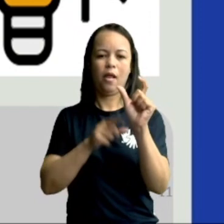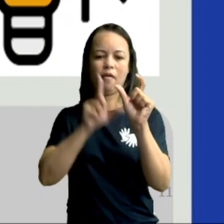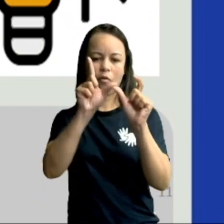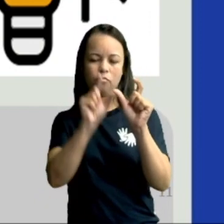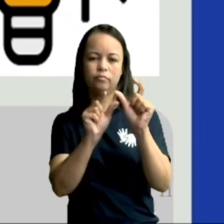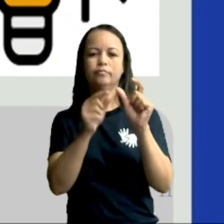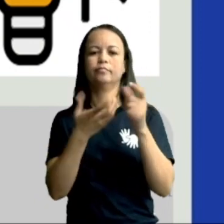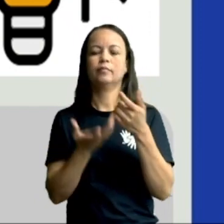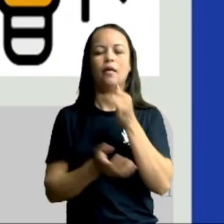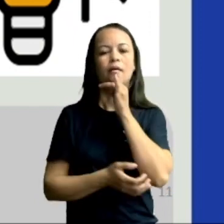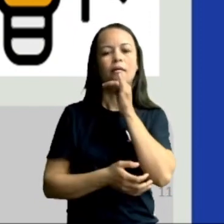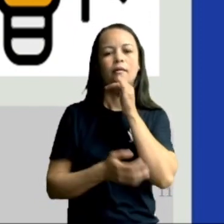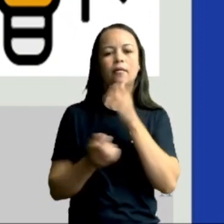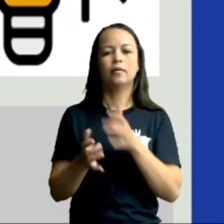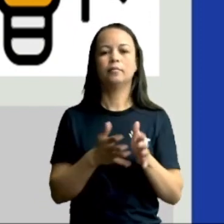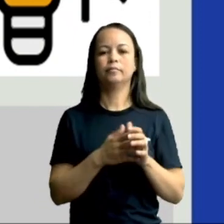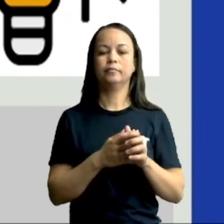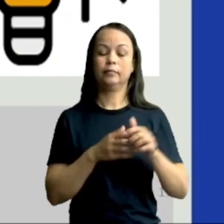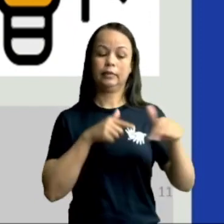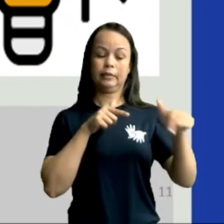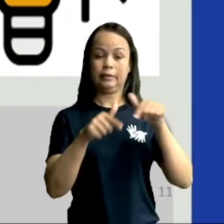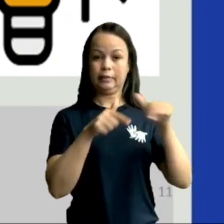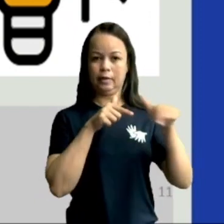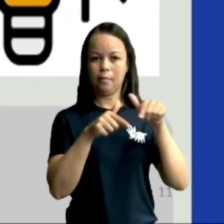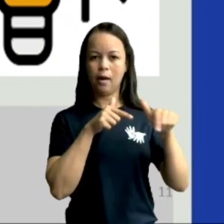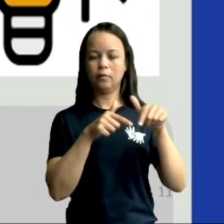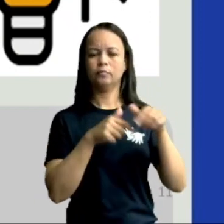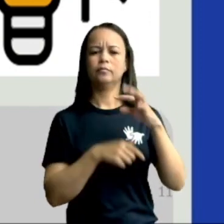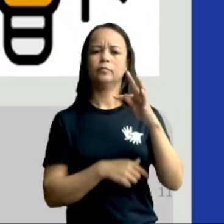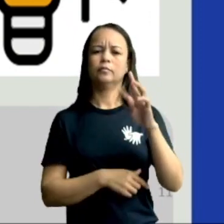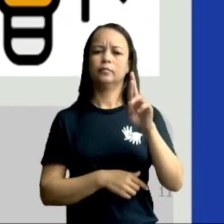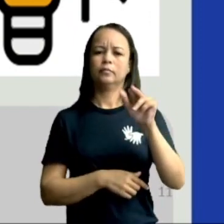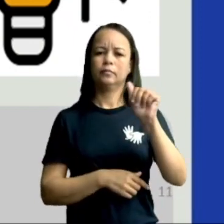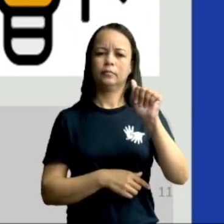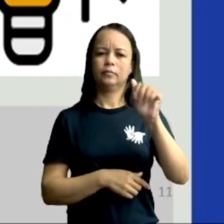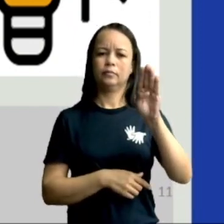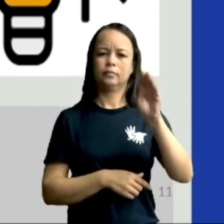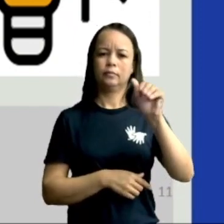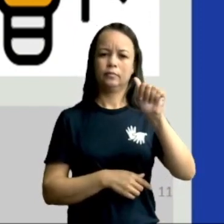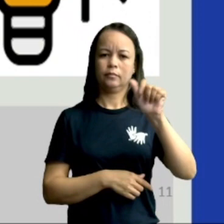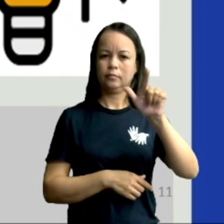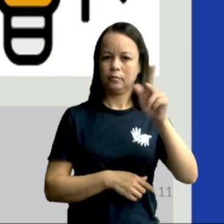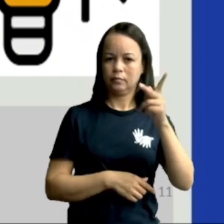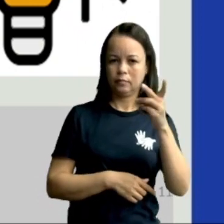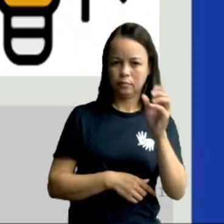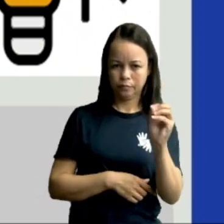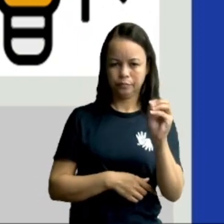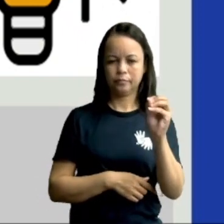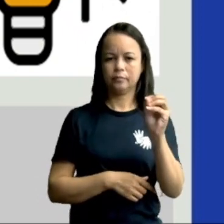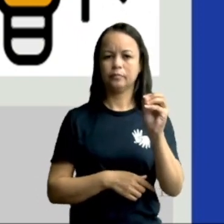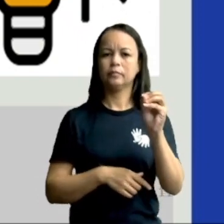Exemplo, trabalho, trabalhar, choro,